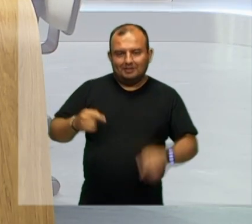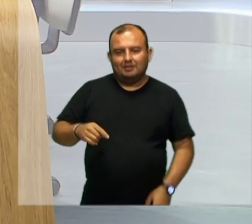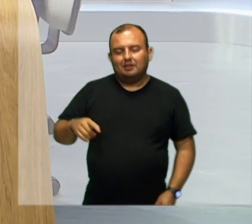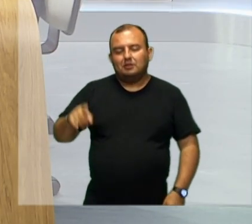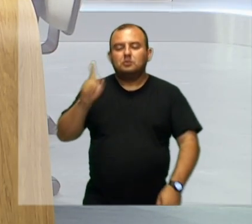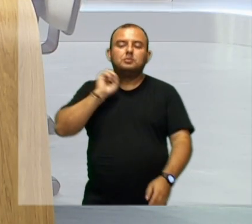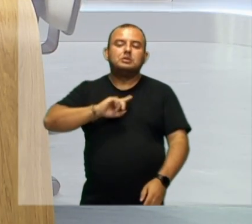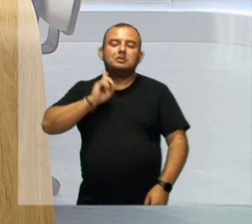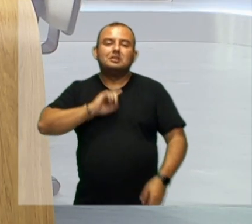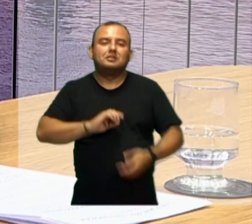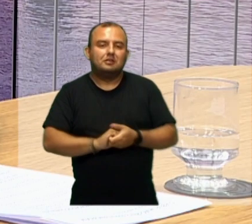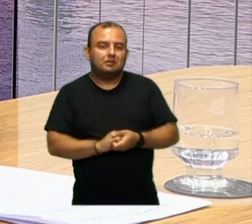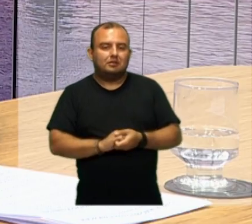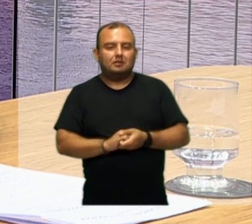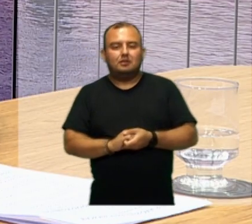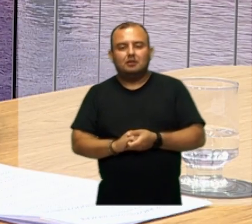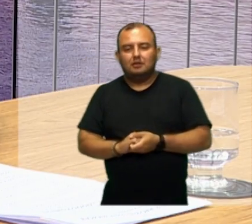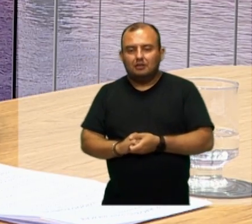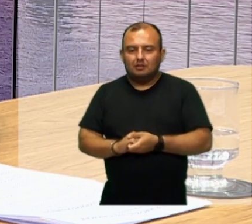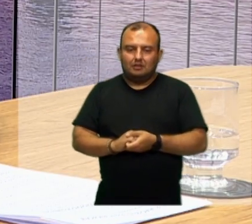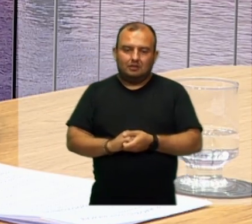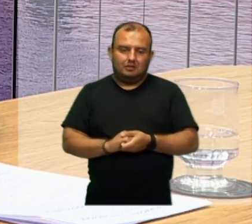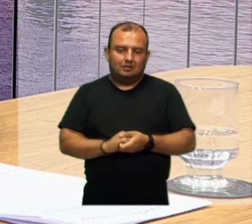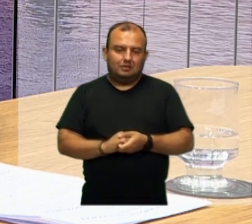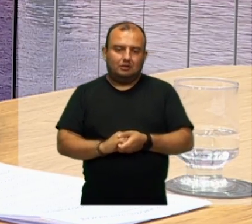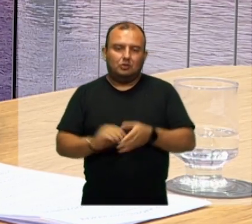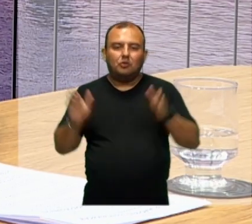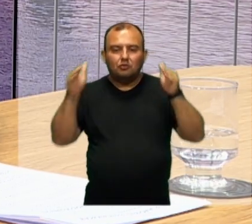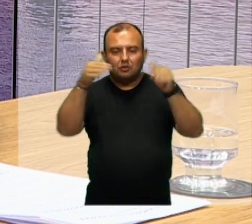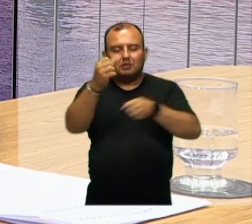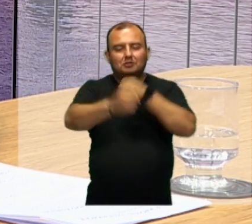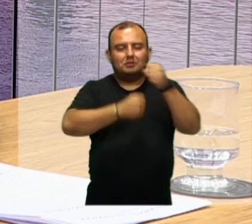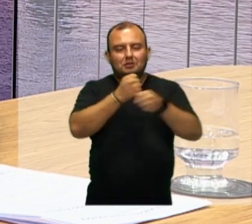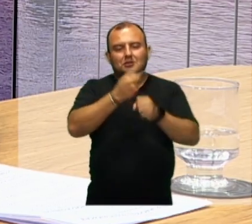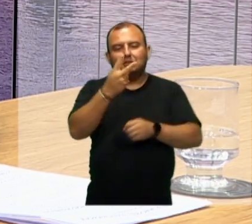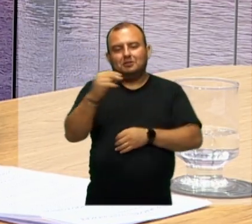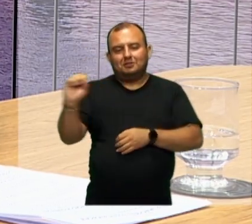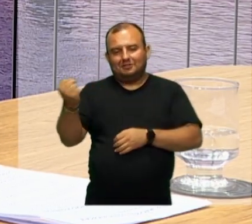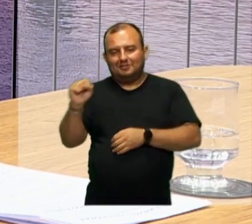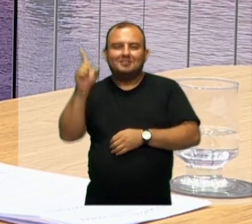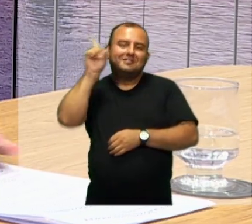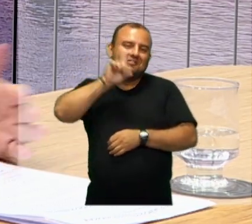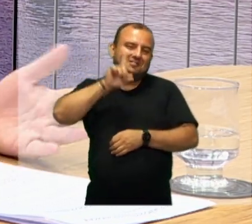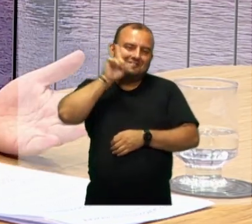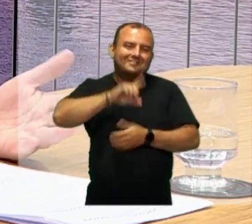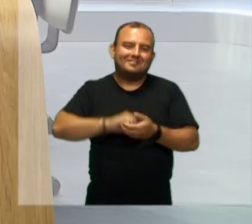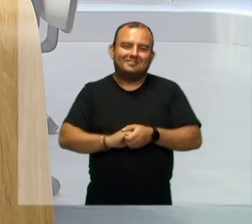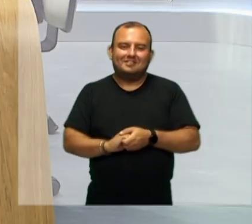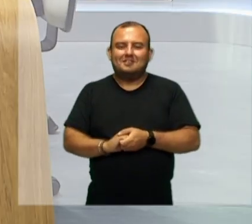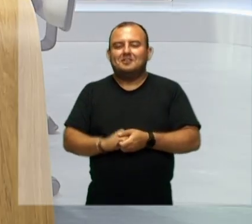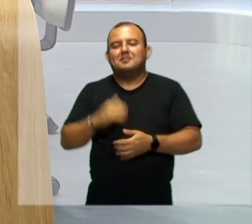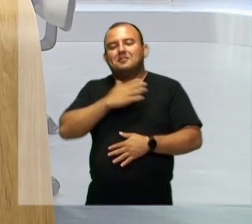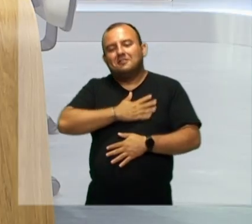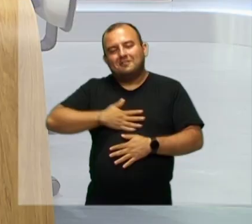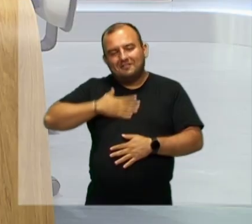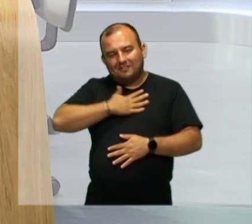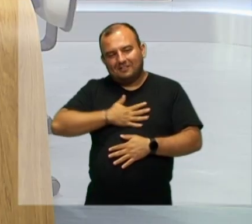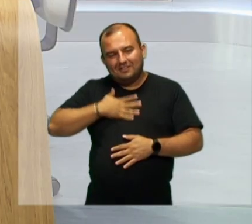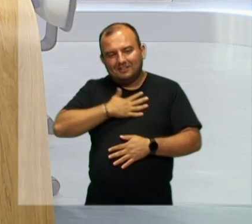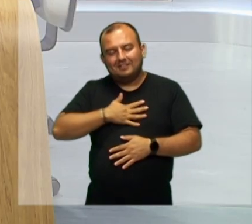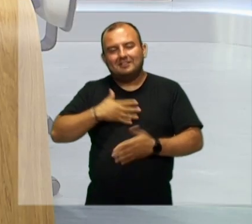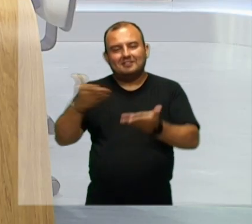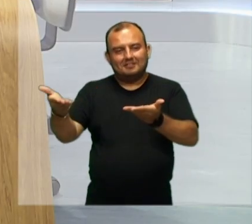em Minas Gerais. Essas são rumo a Los Angeles. Los Angeles 2028. Flávio, foi um prazer te